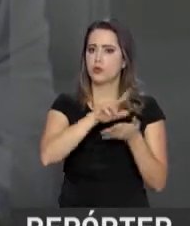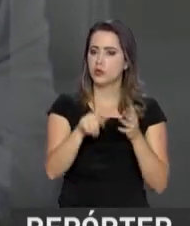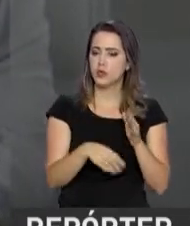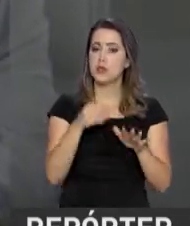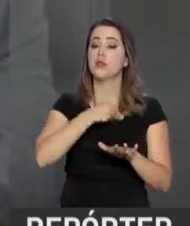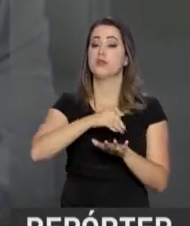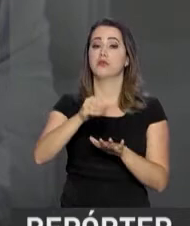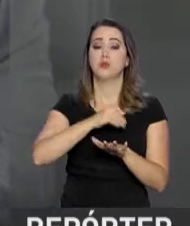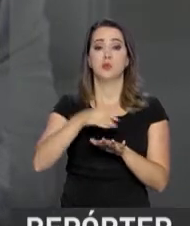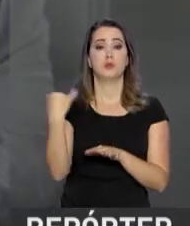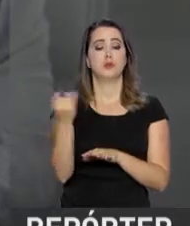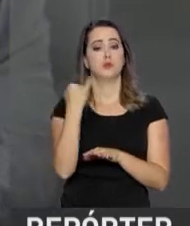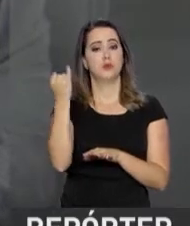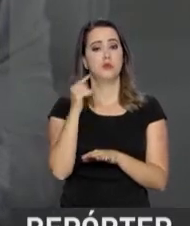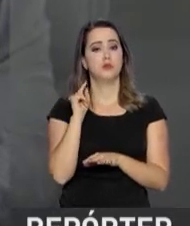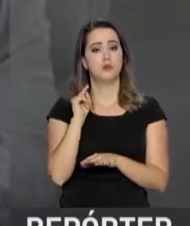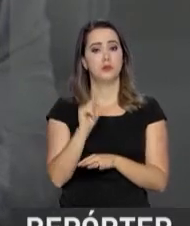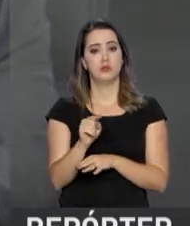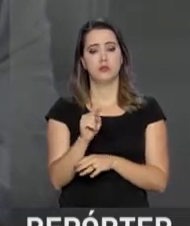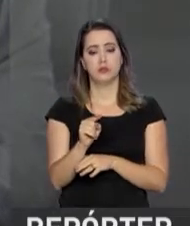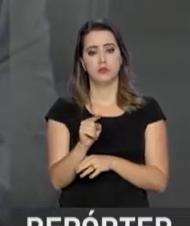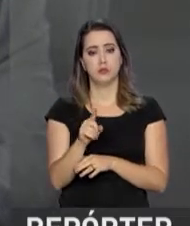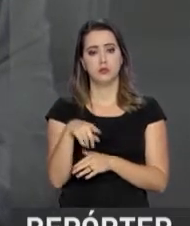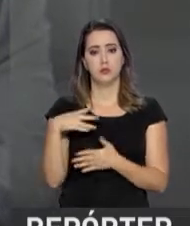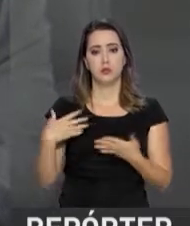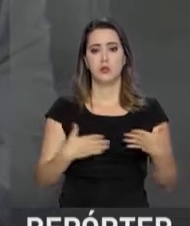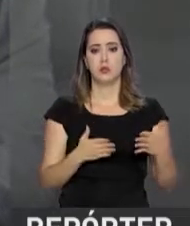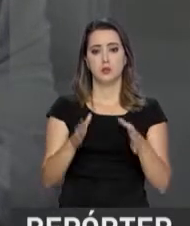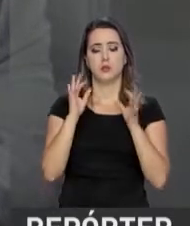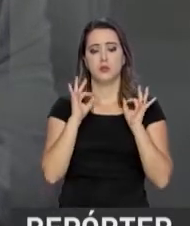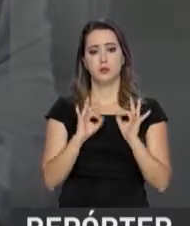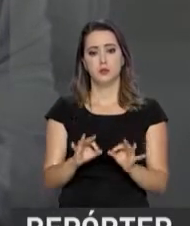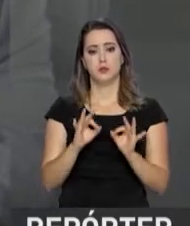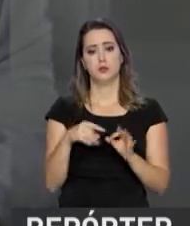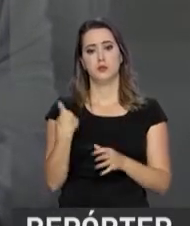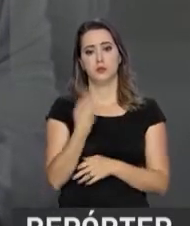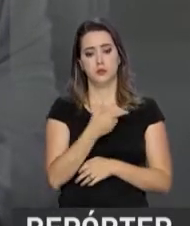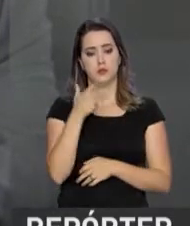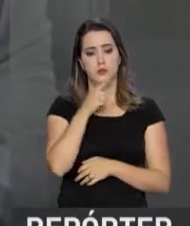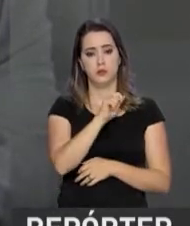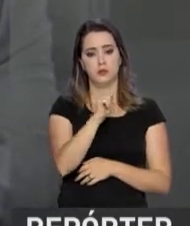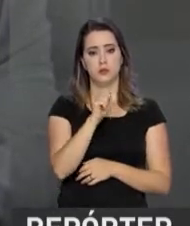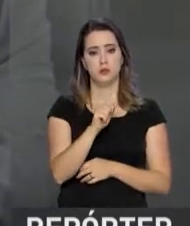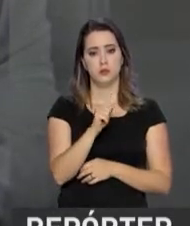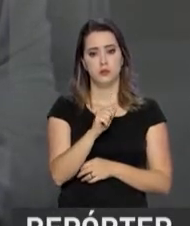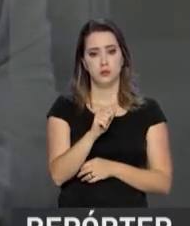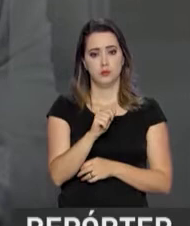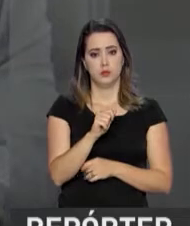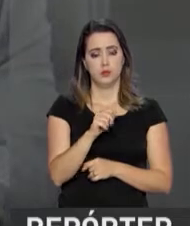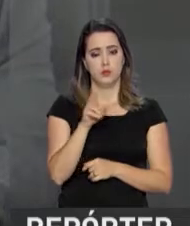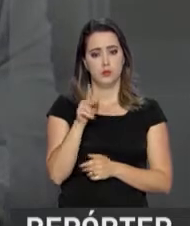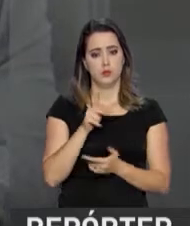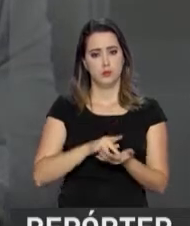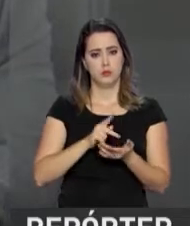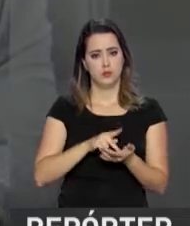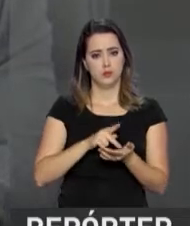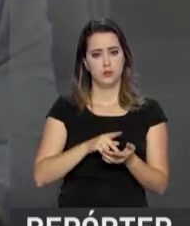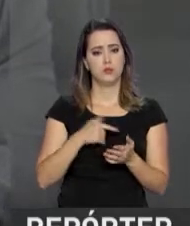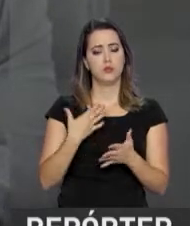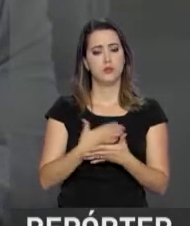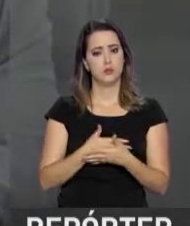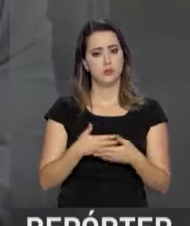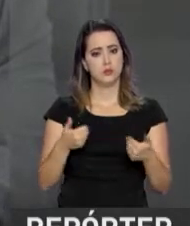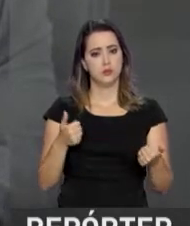de informações ele é o caminho correto para que a gente consiga realmente utilizar a aplicação